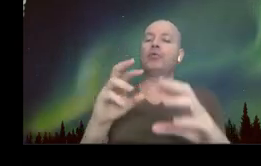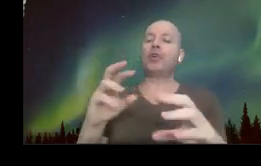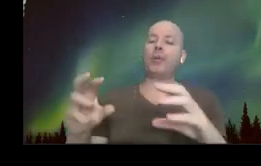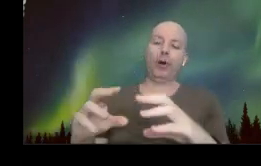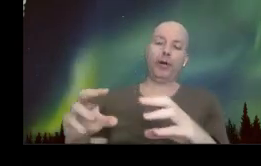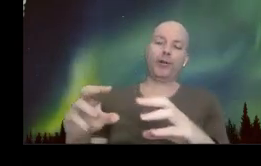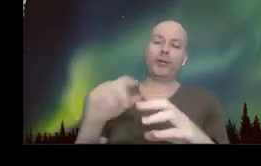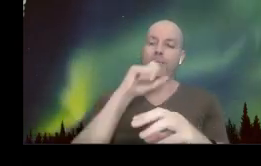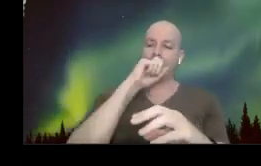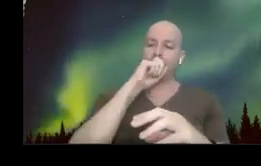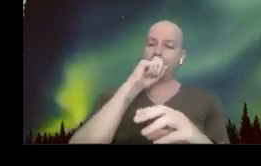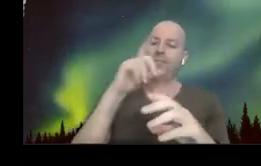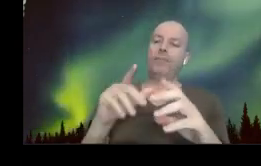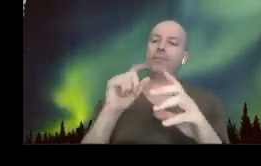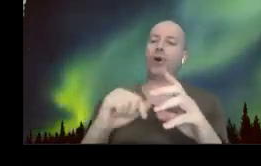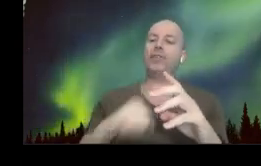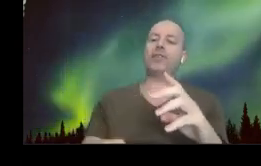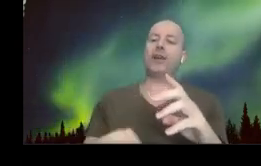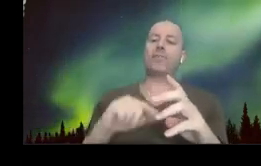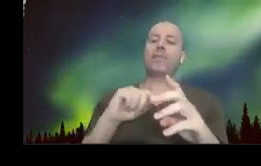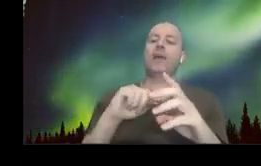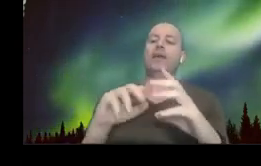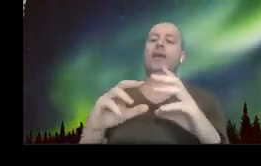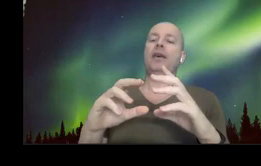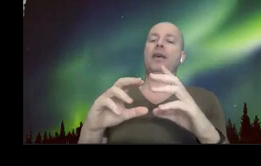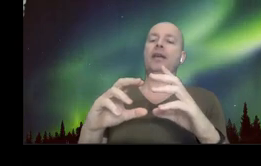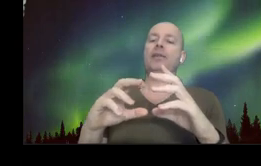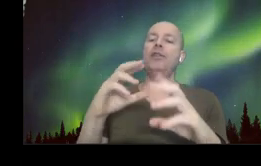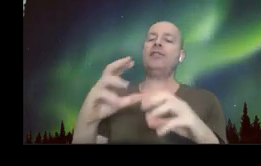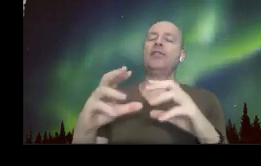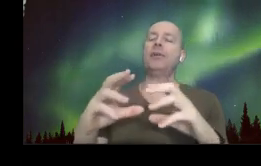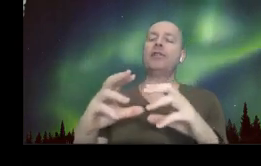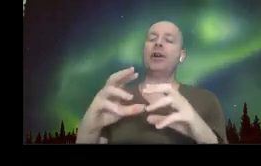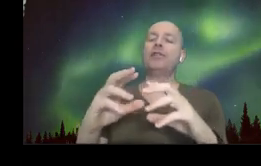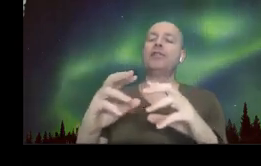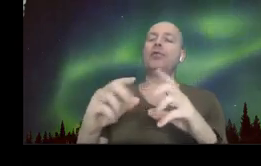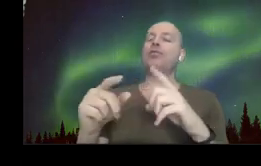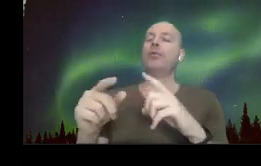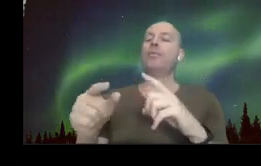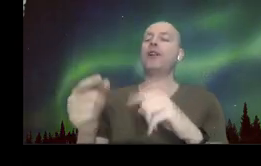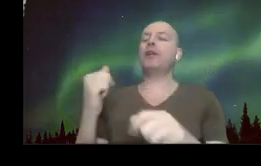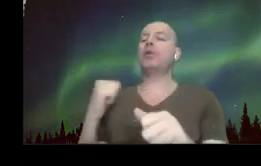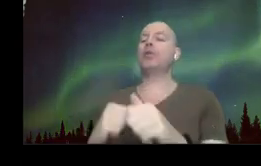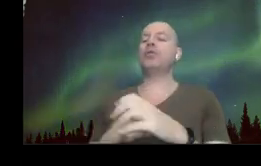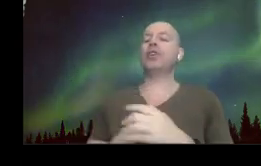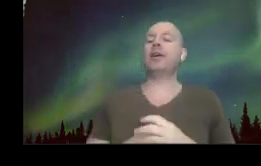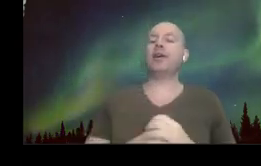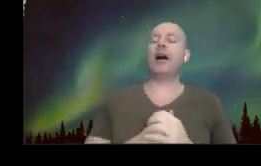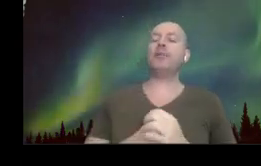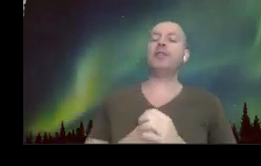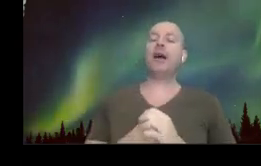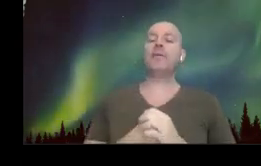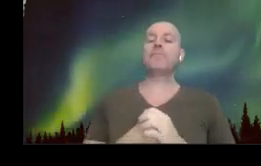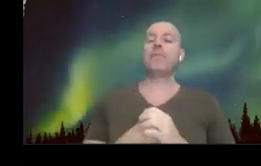mas alguns são menores, pode ser que nesses menores o seu predador não